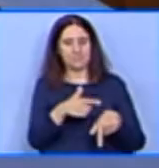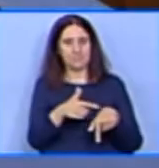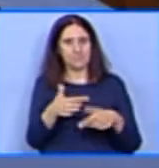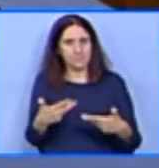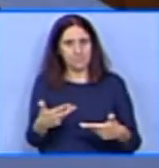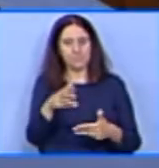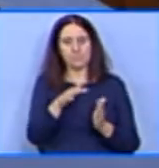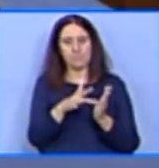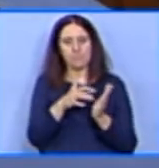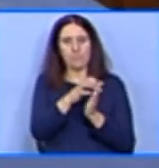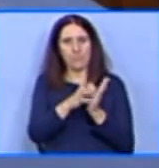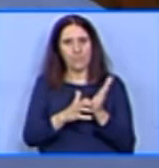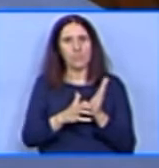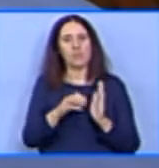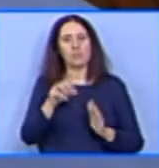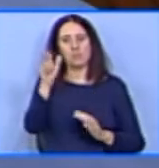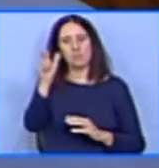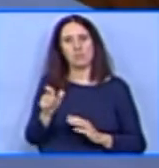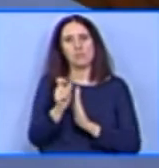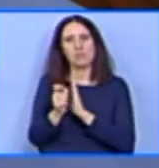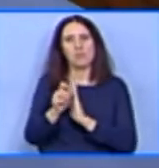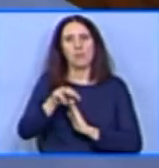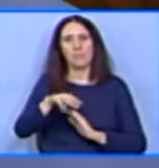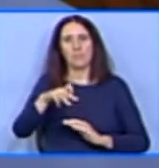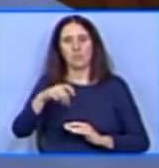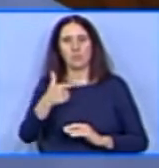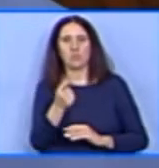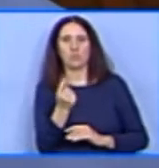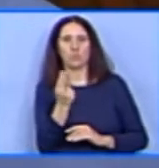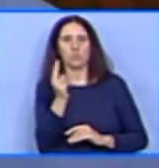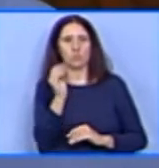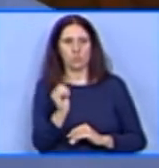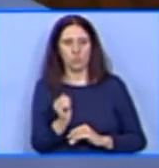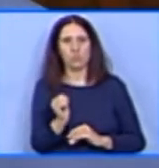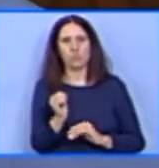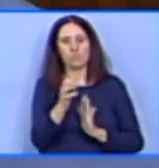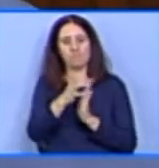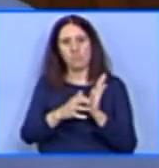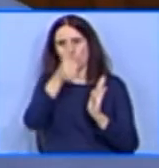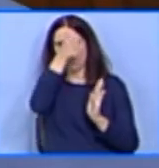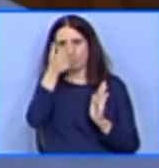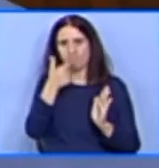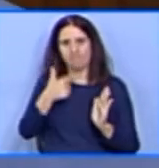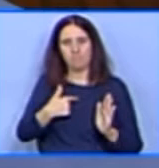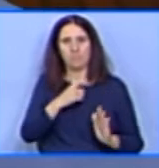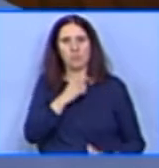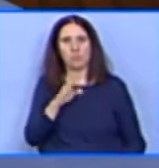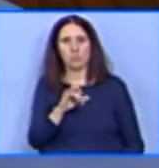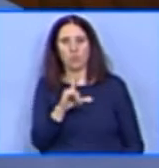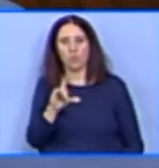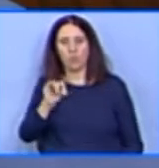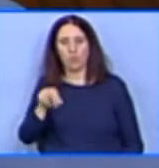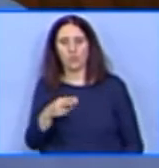então o Evangelho de Mateus, que a liturgia nos aponta para este domingo, Padre João Lourenço. Cá está precisa de uma chave